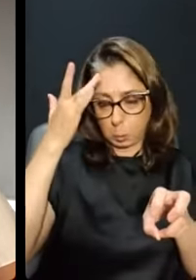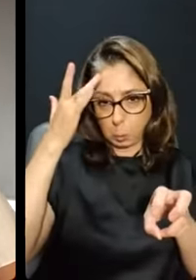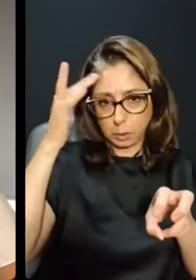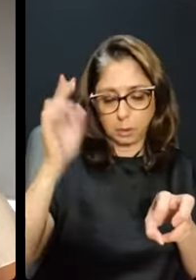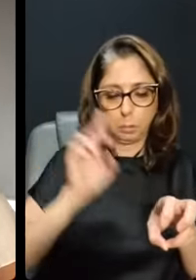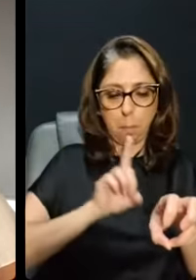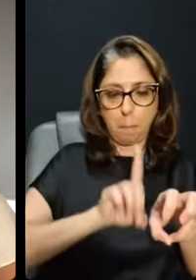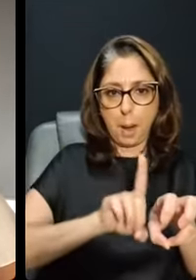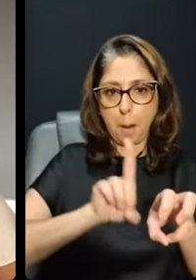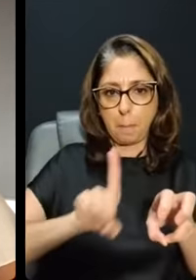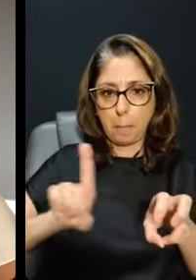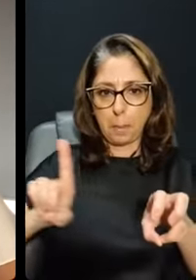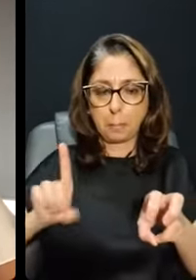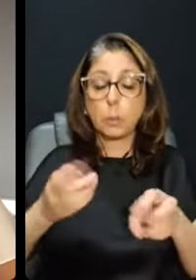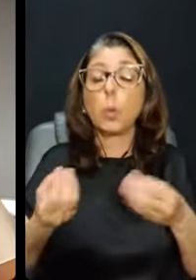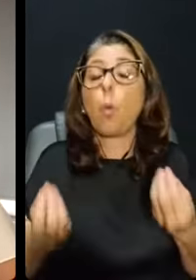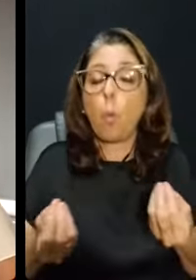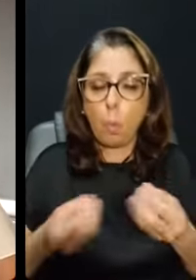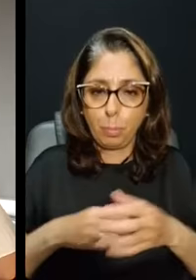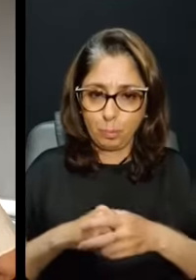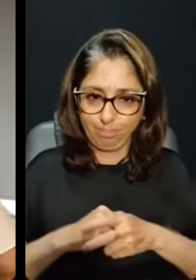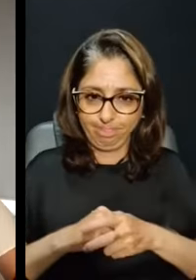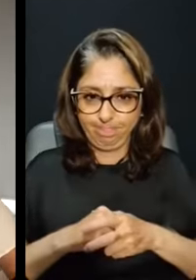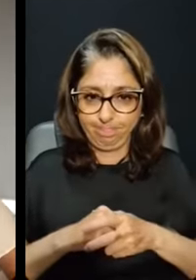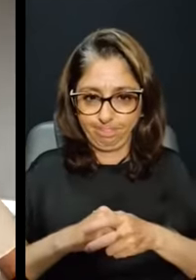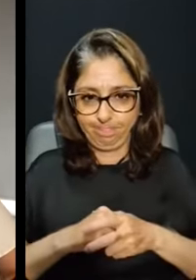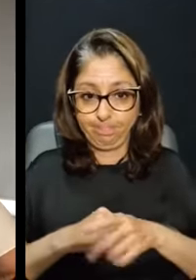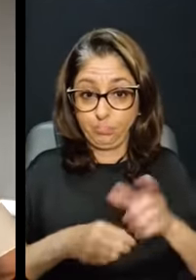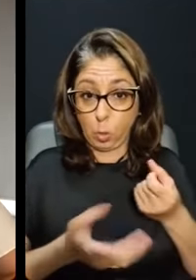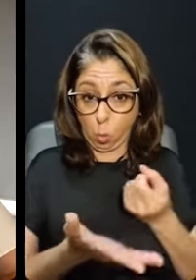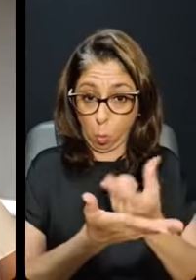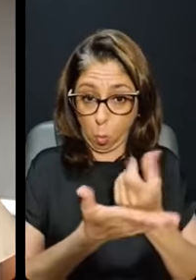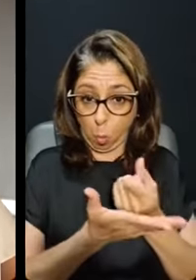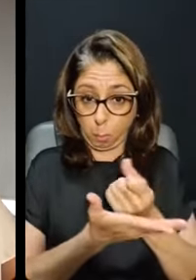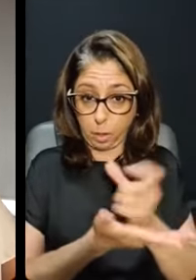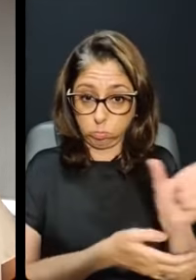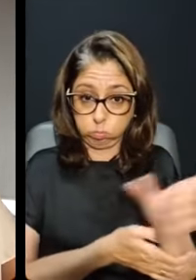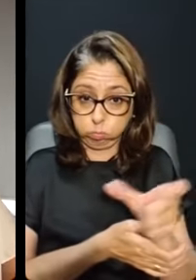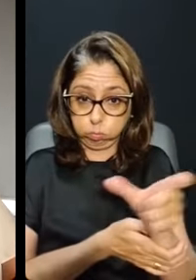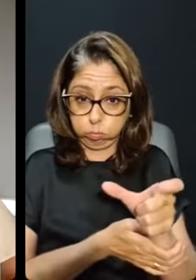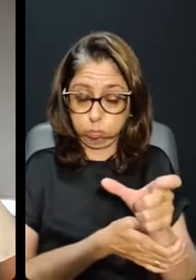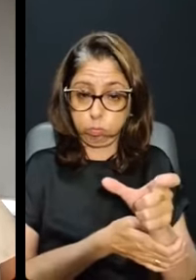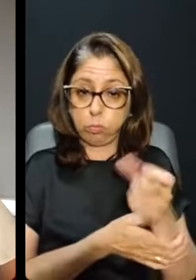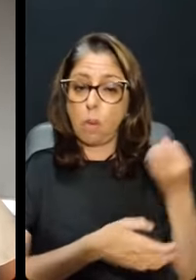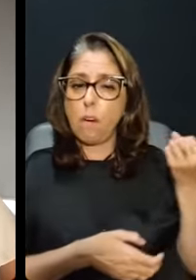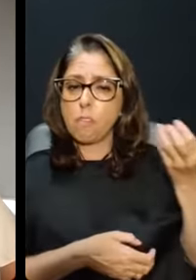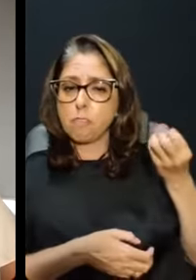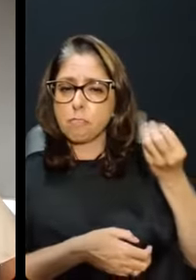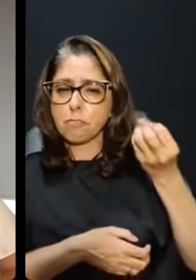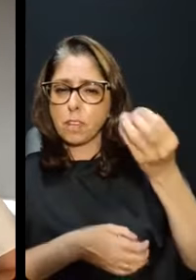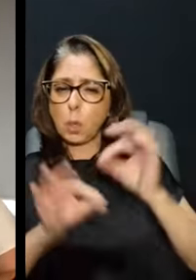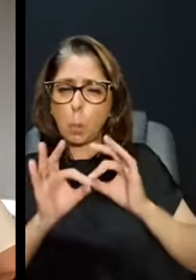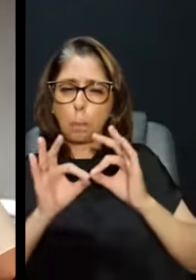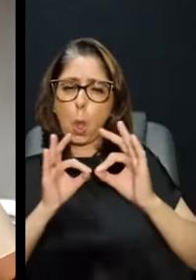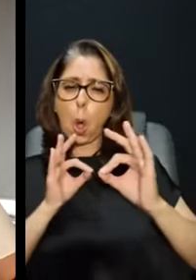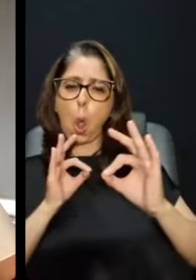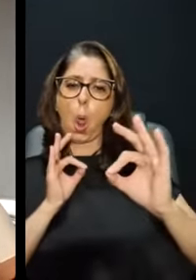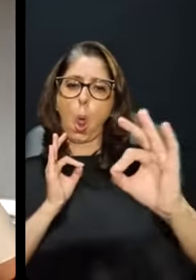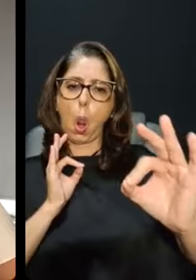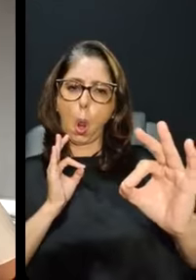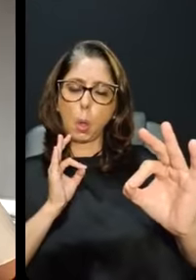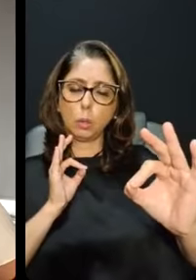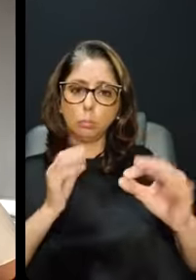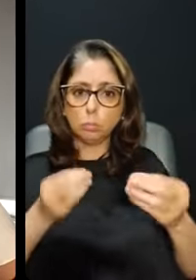chega naquele estádio, você vai assistir o jogo e você tem que ser separado da sua família e você assistir sozinho